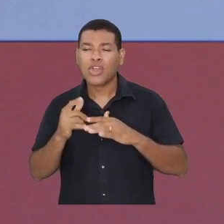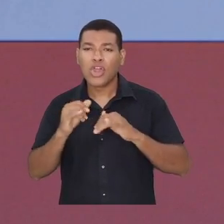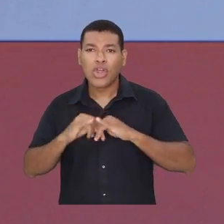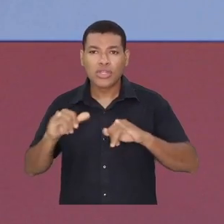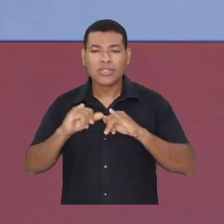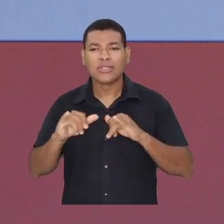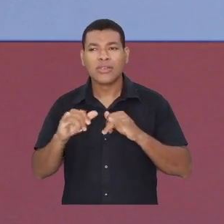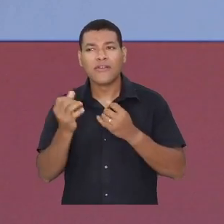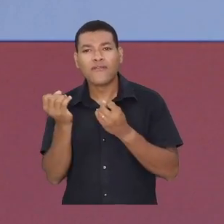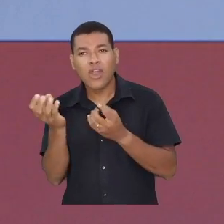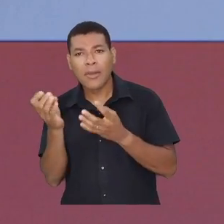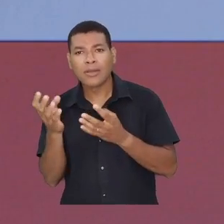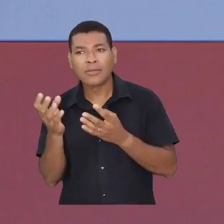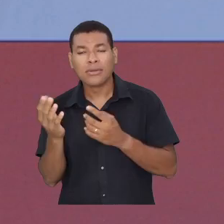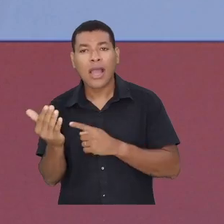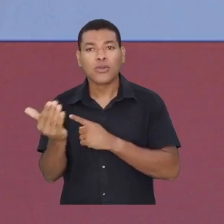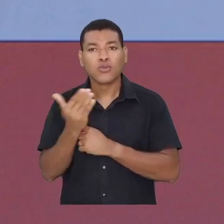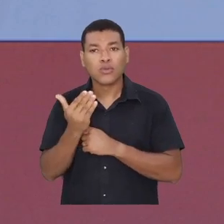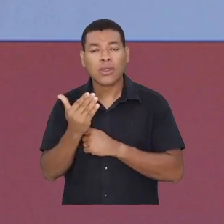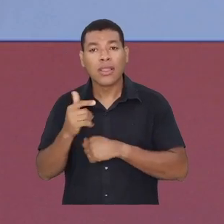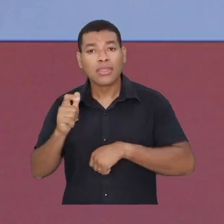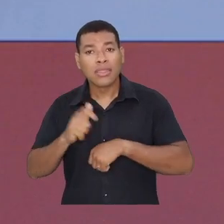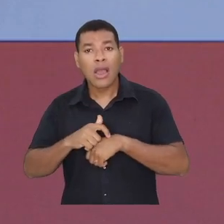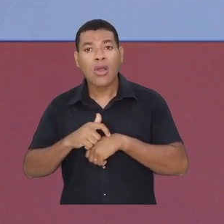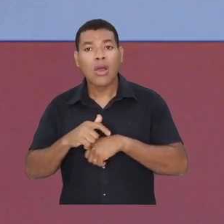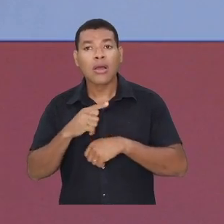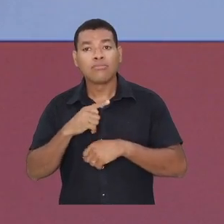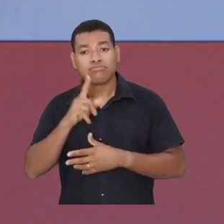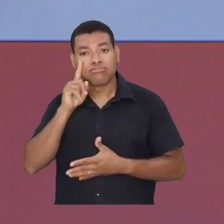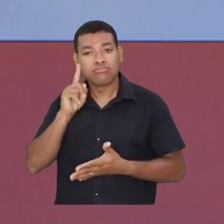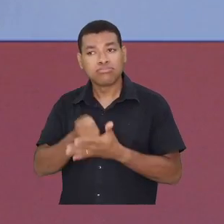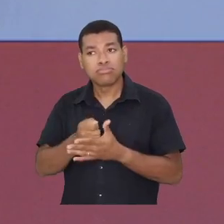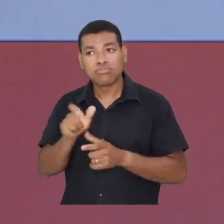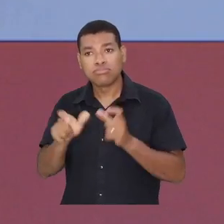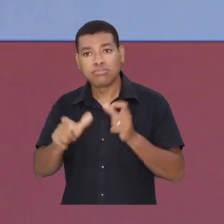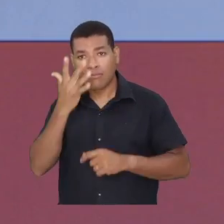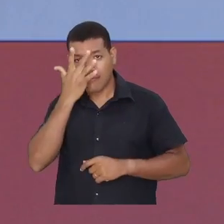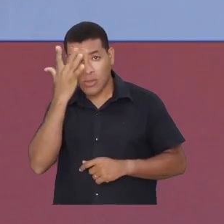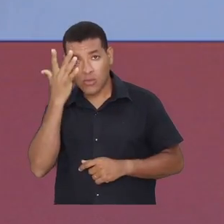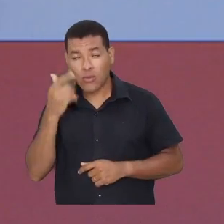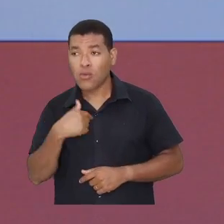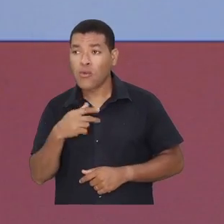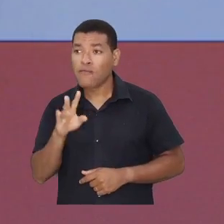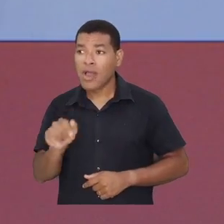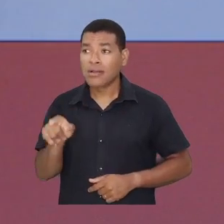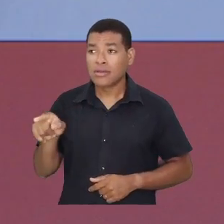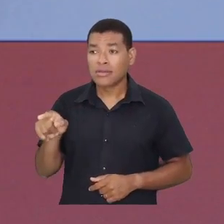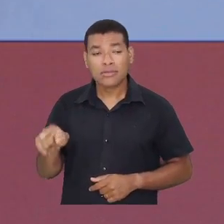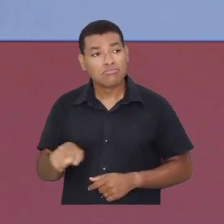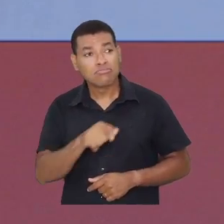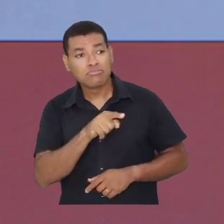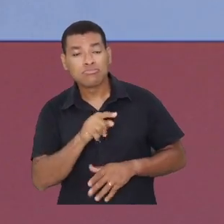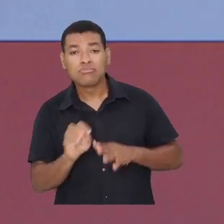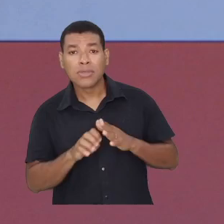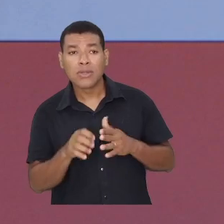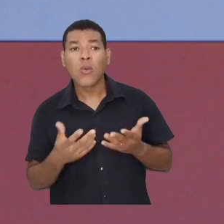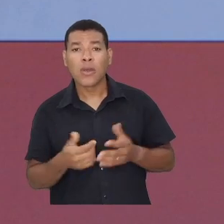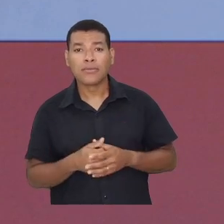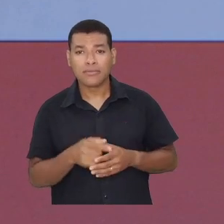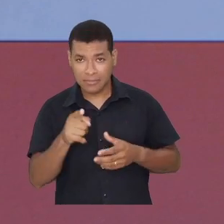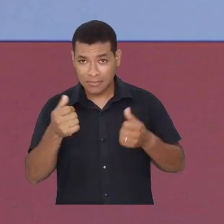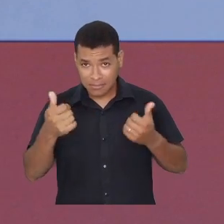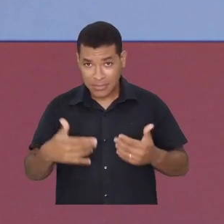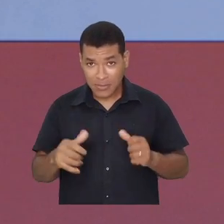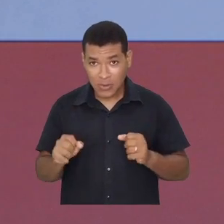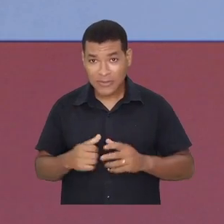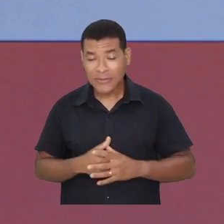informações, acabam apoiando muito na tomada de decisão dessas pessoas, né? Se eu vou para uma ou se eu vou para outra empresa. Quer comentar sobre isso,